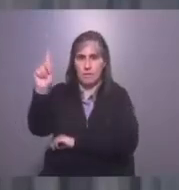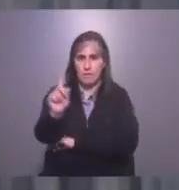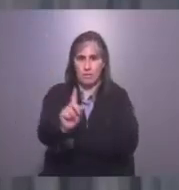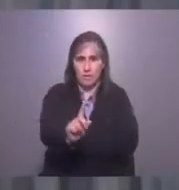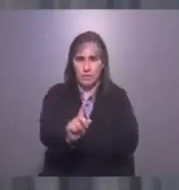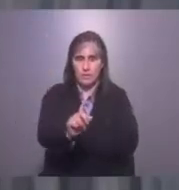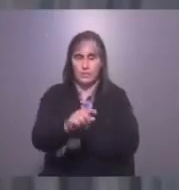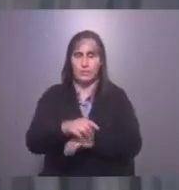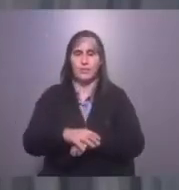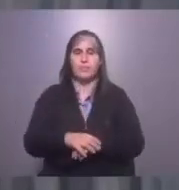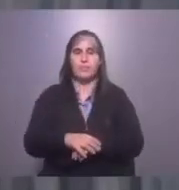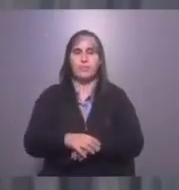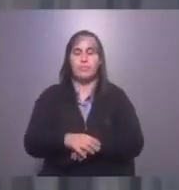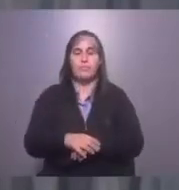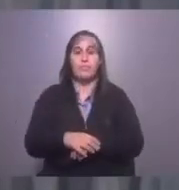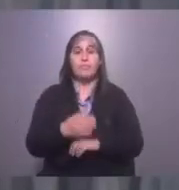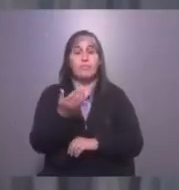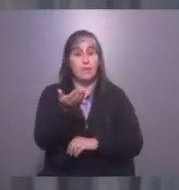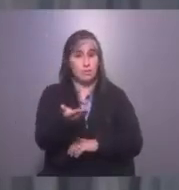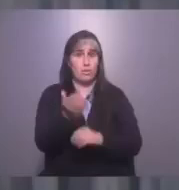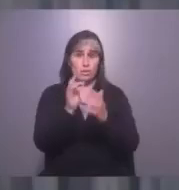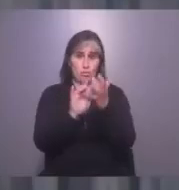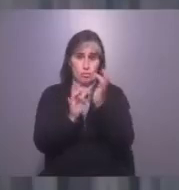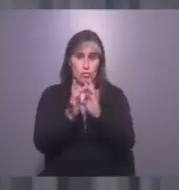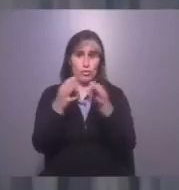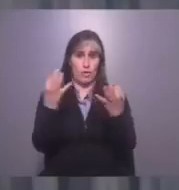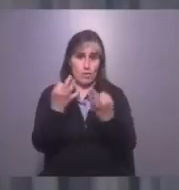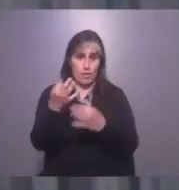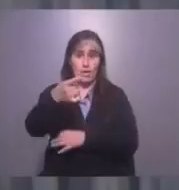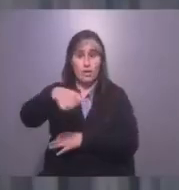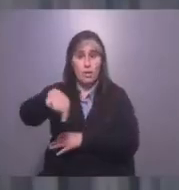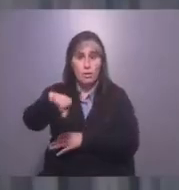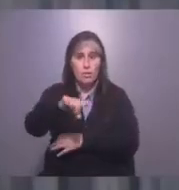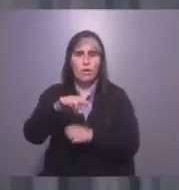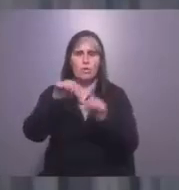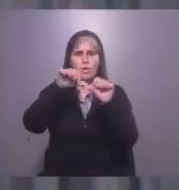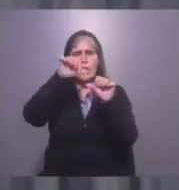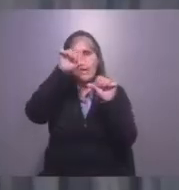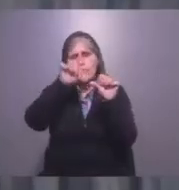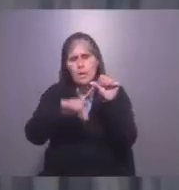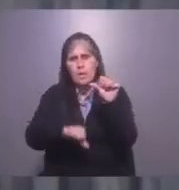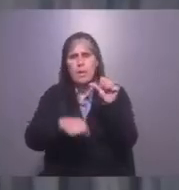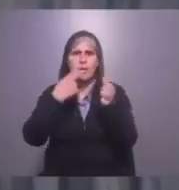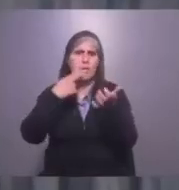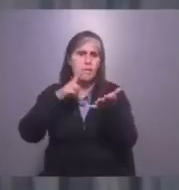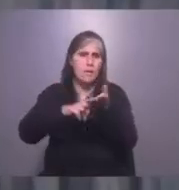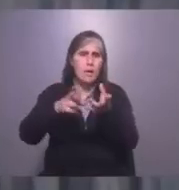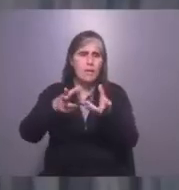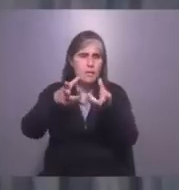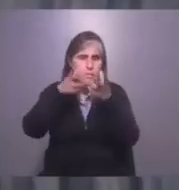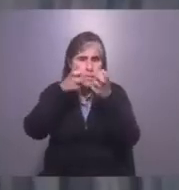Foi nele que vós também, depois de ouvirdes a palavra da verdade,